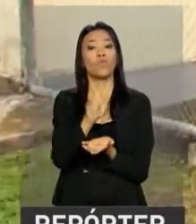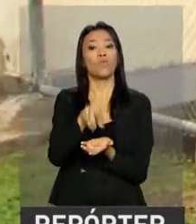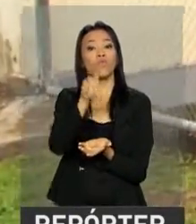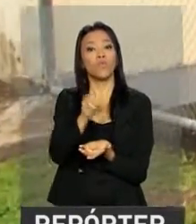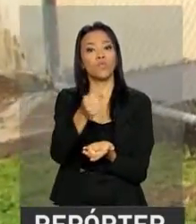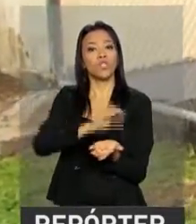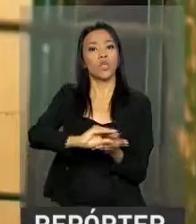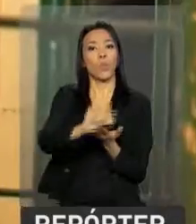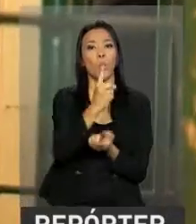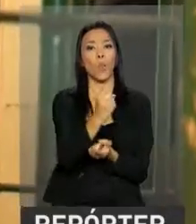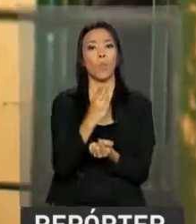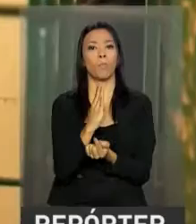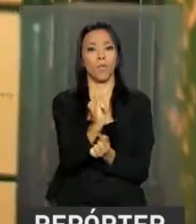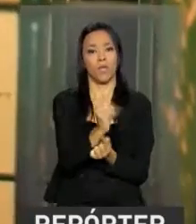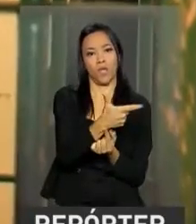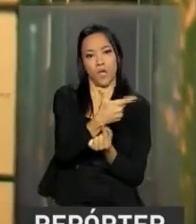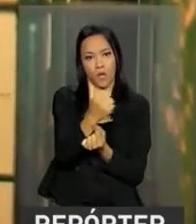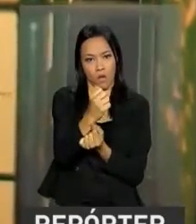mais